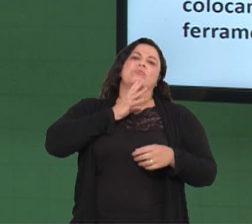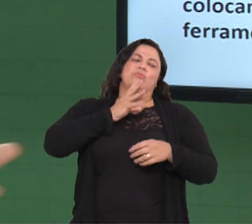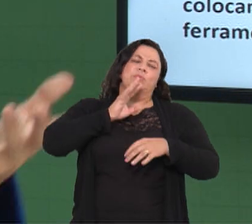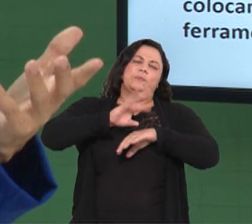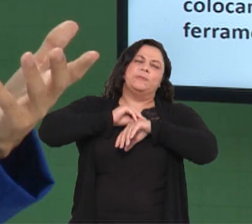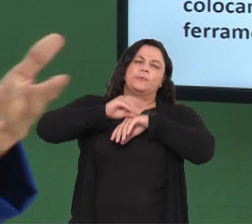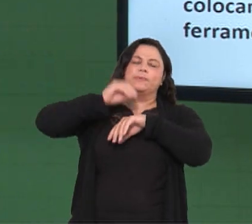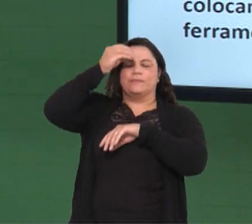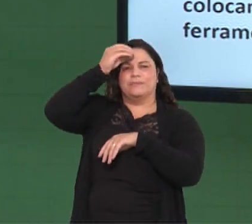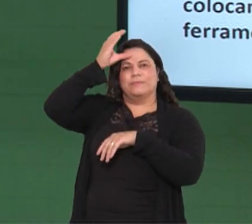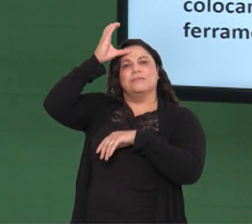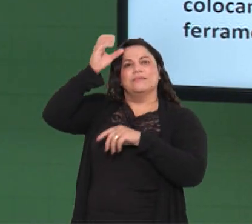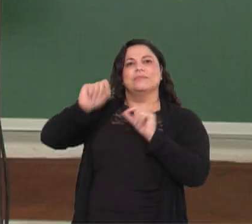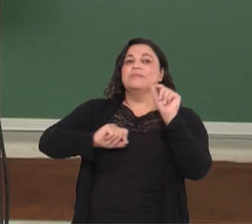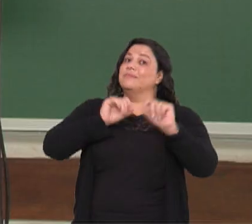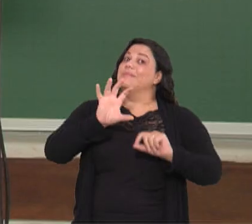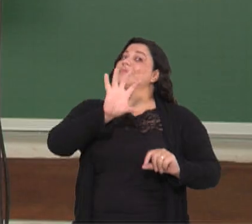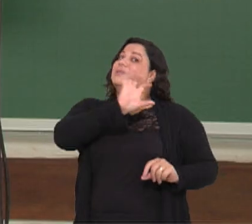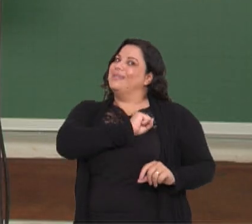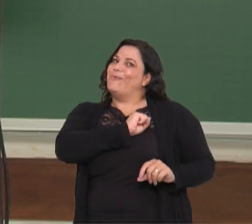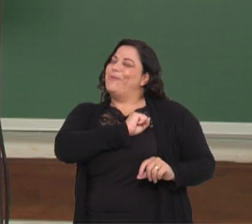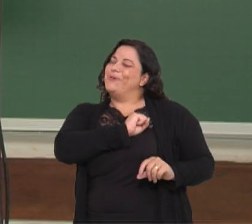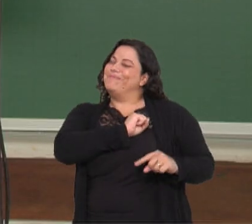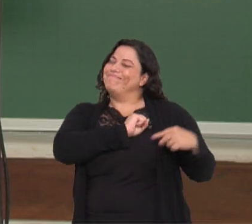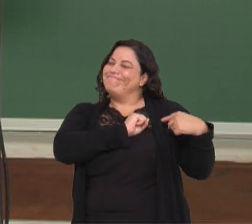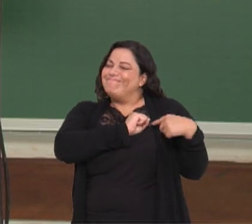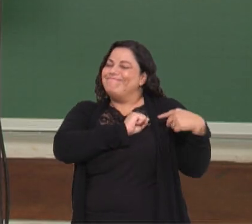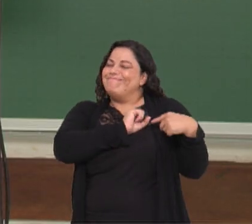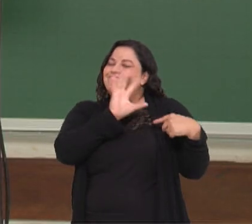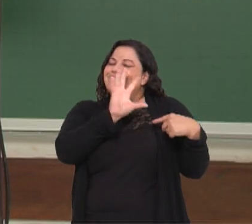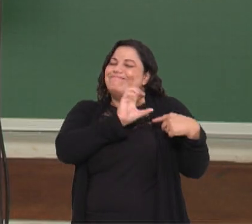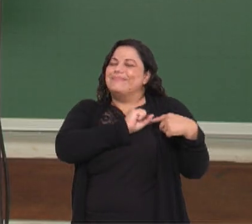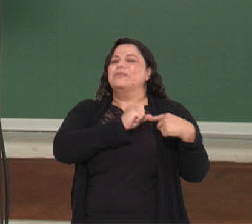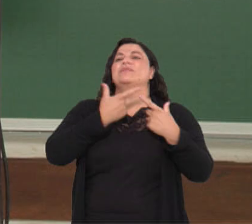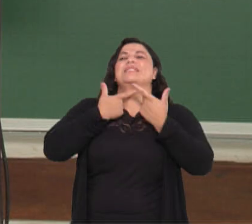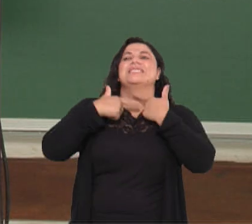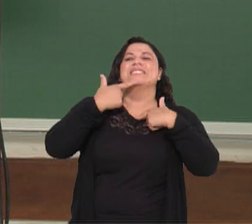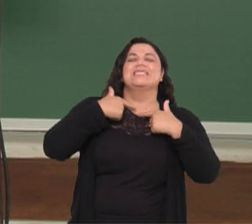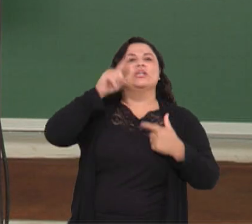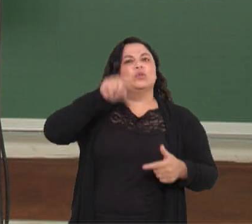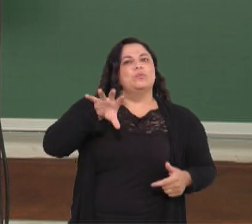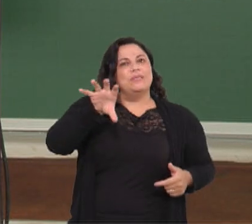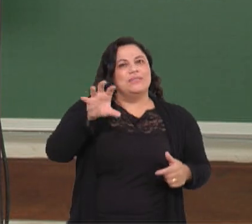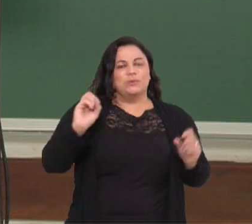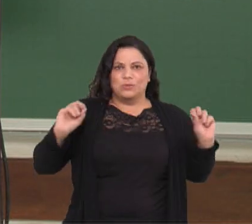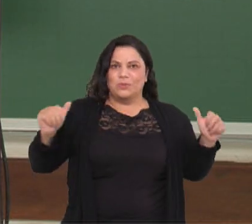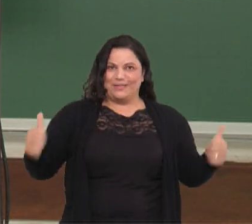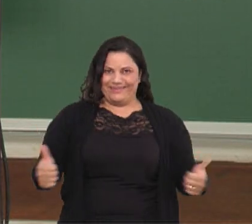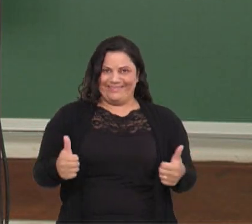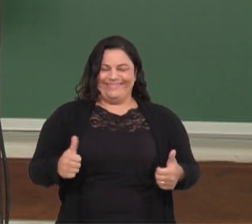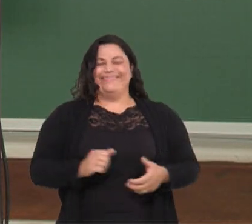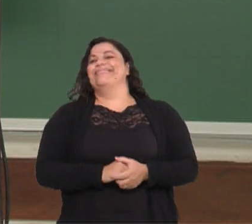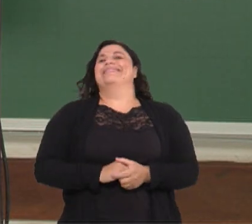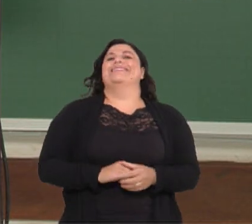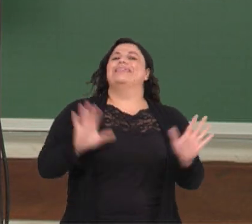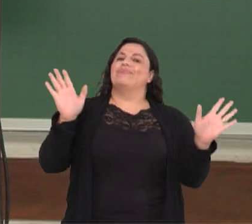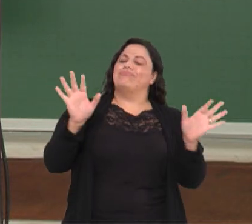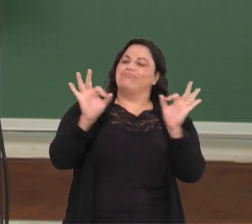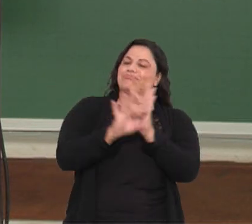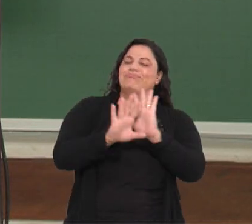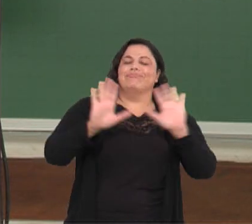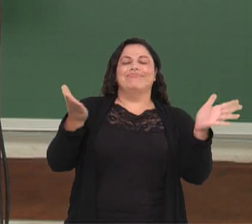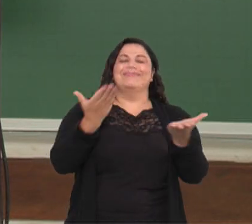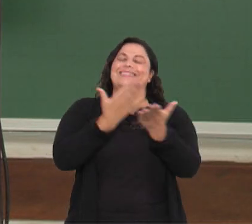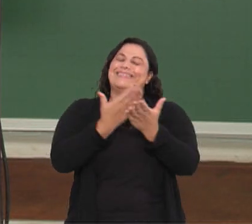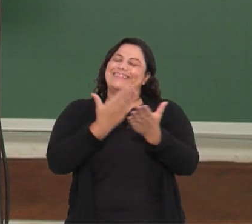verdadeiro? Horas. O amor, né? Justamente o desejo por isso, ok? Então fechamos aqui essa parte do amor, do Platão, fechamos nossa aula